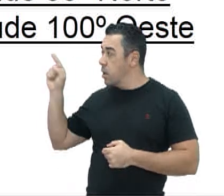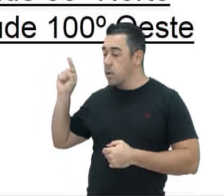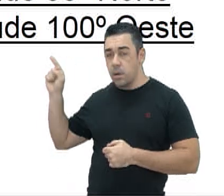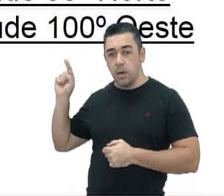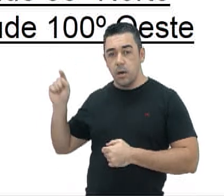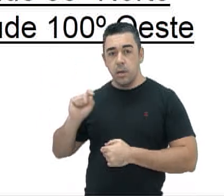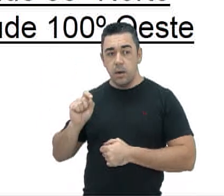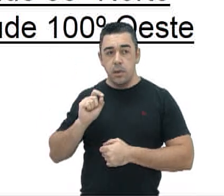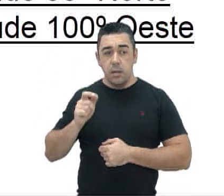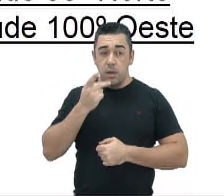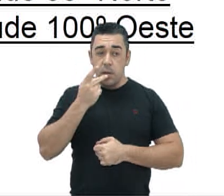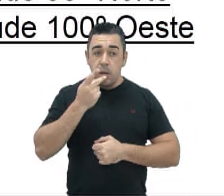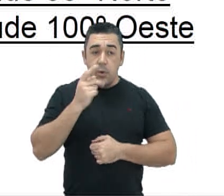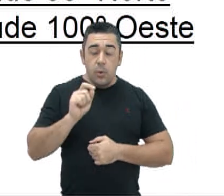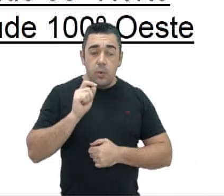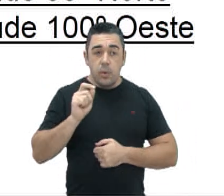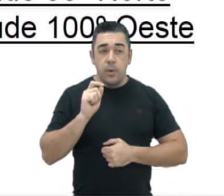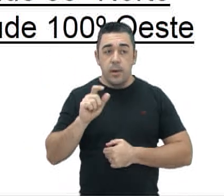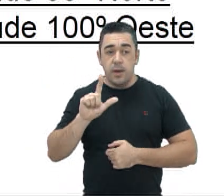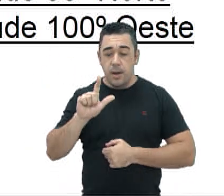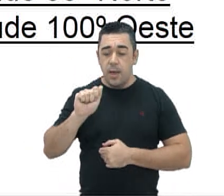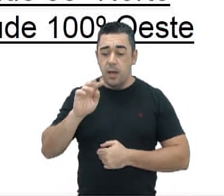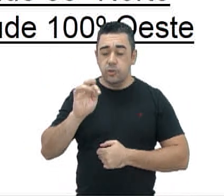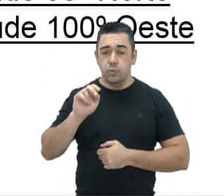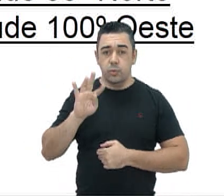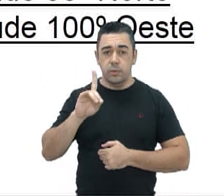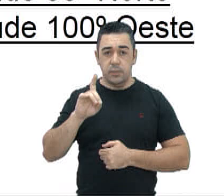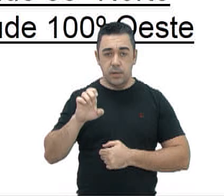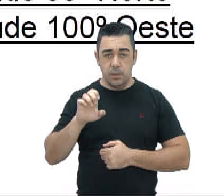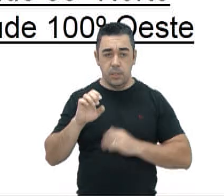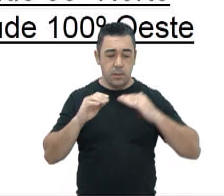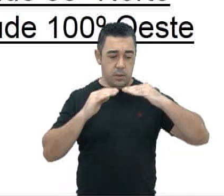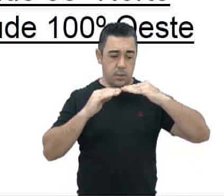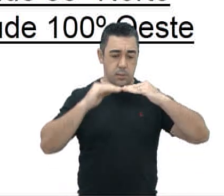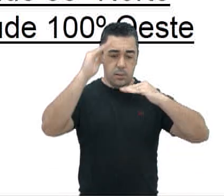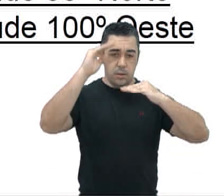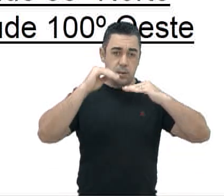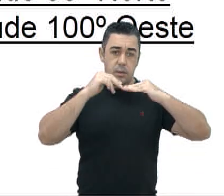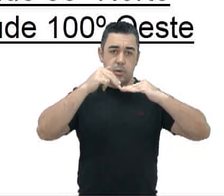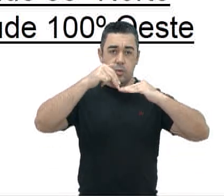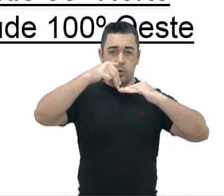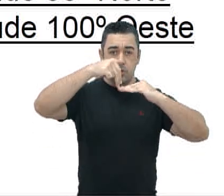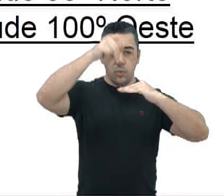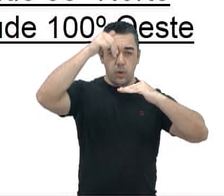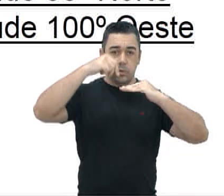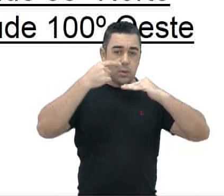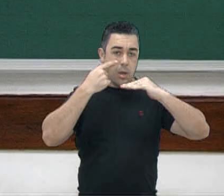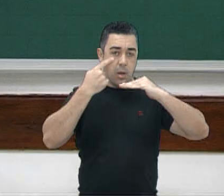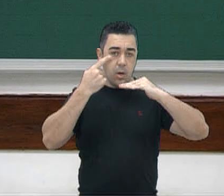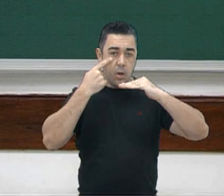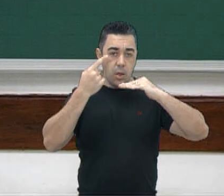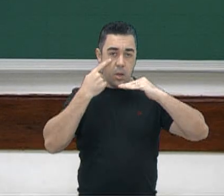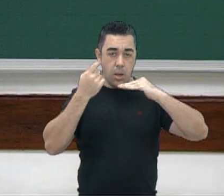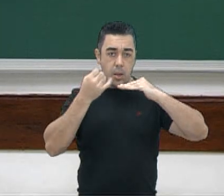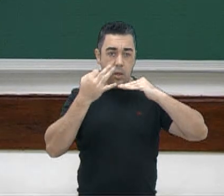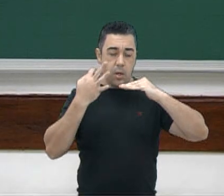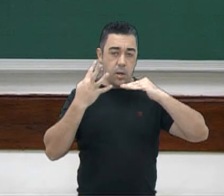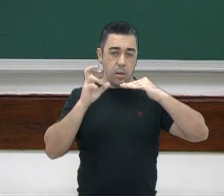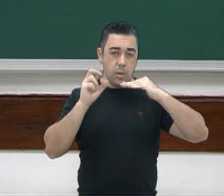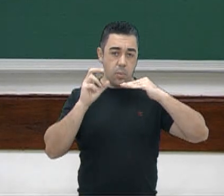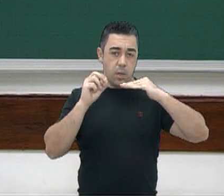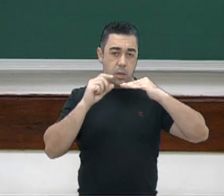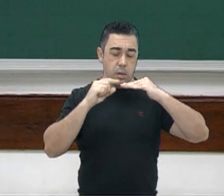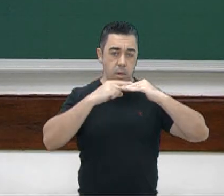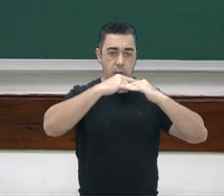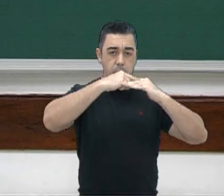que quando nós estamos falando de latitude, distância entre o ponto A e a linha do Equador, correspondente a 50